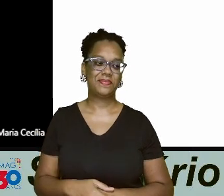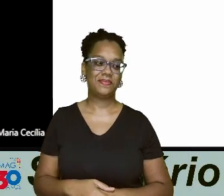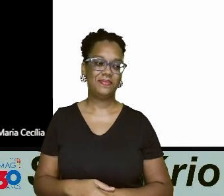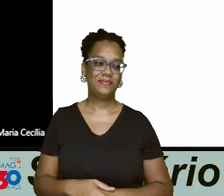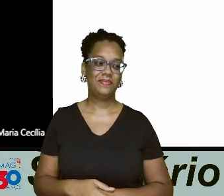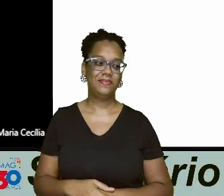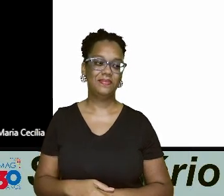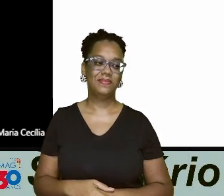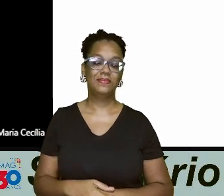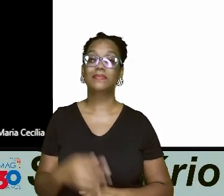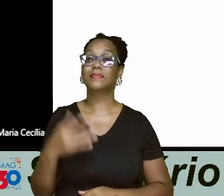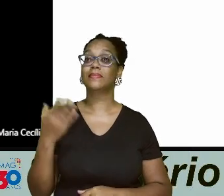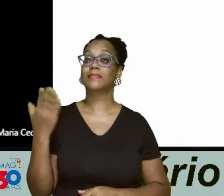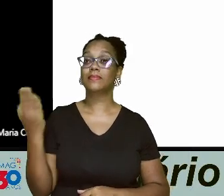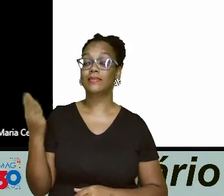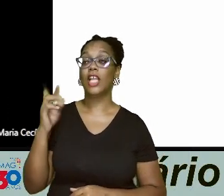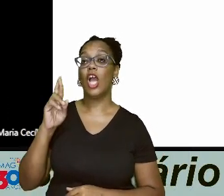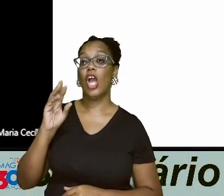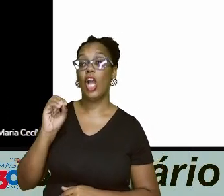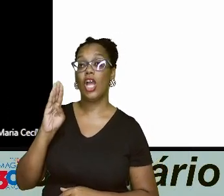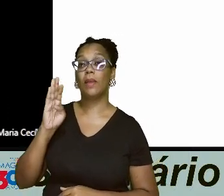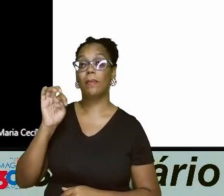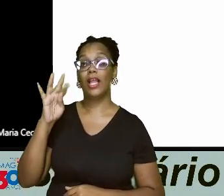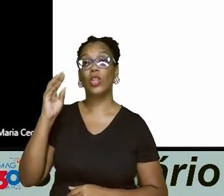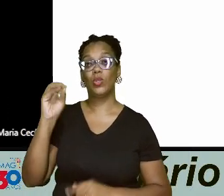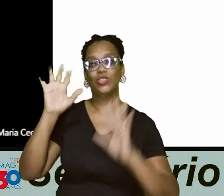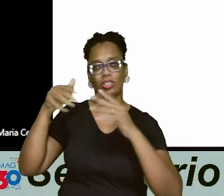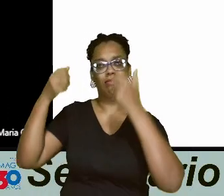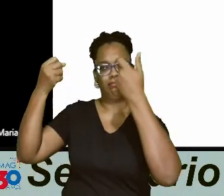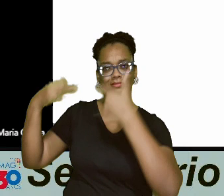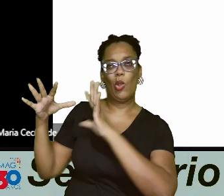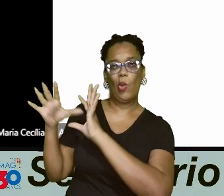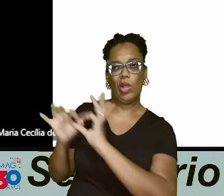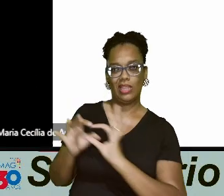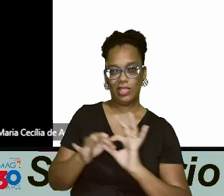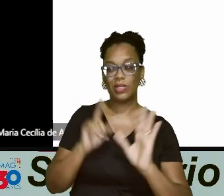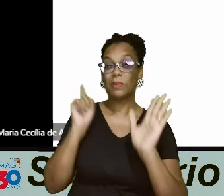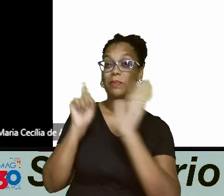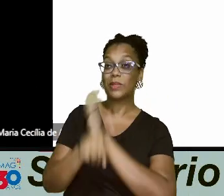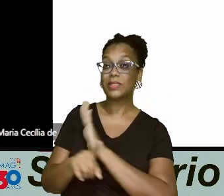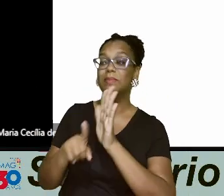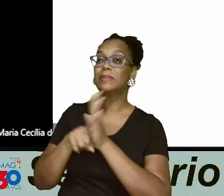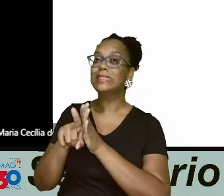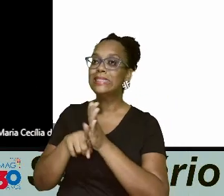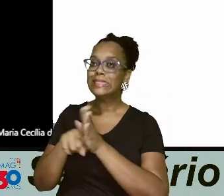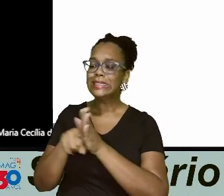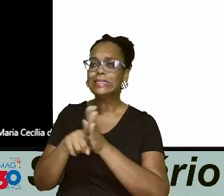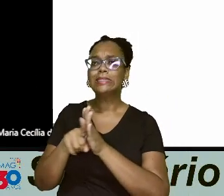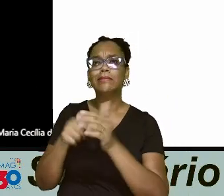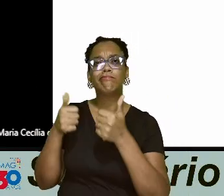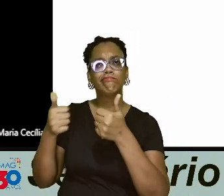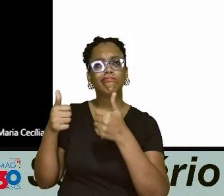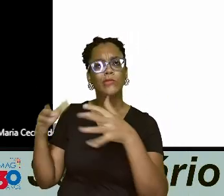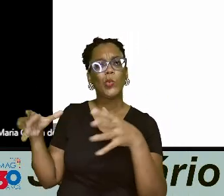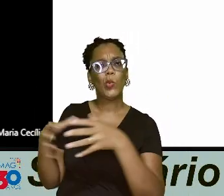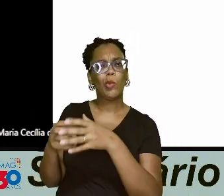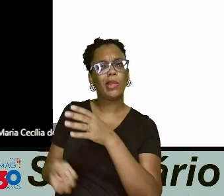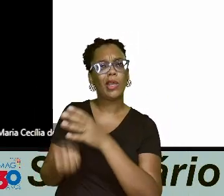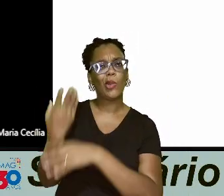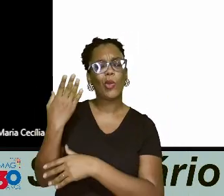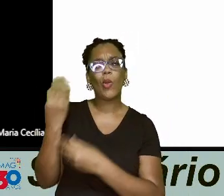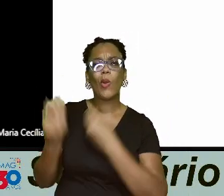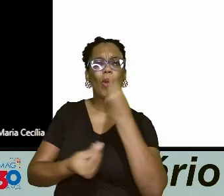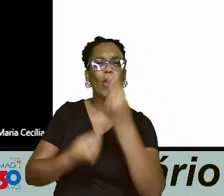Roberto já deu todo esse contexto, né, inclusive da nossa pergunta de pesquisa, que foi muito bem traçada pelo grupo, de como, então, tem